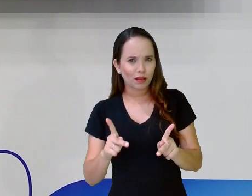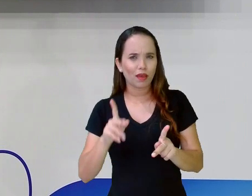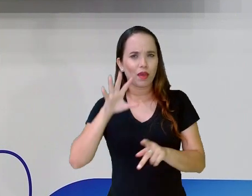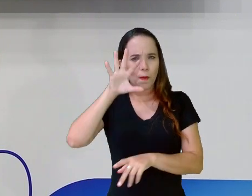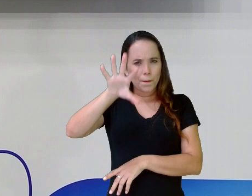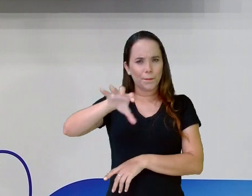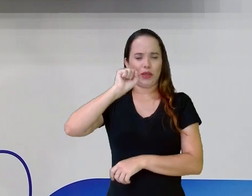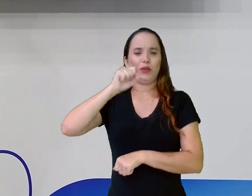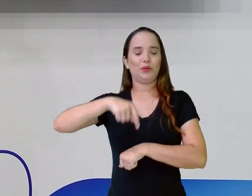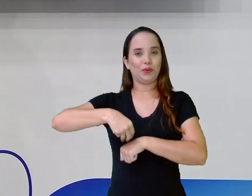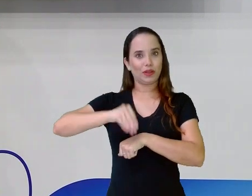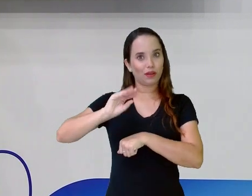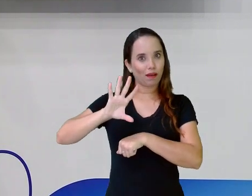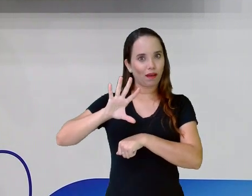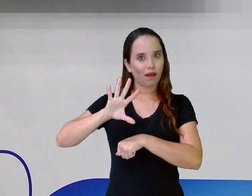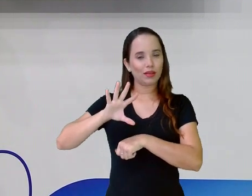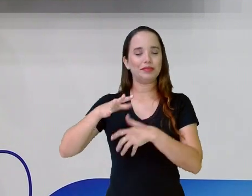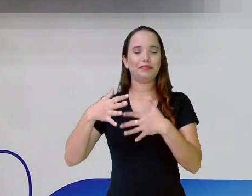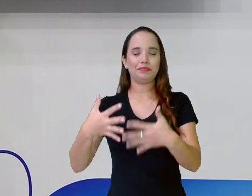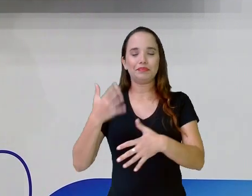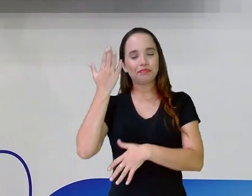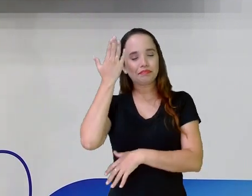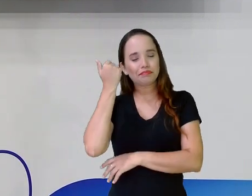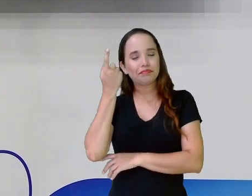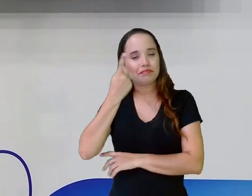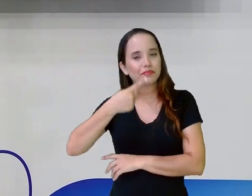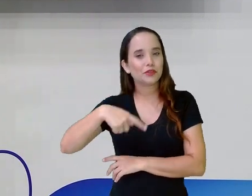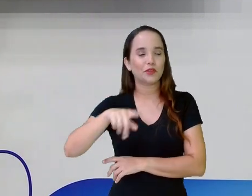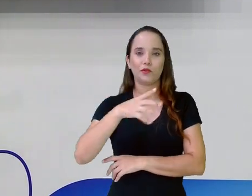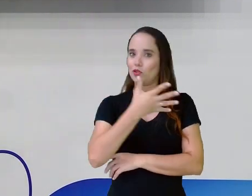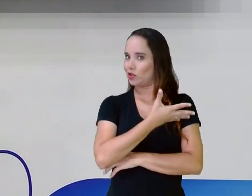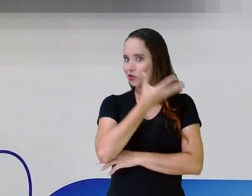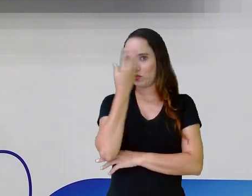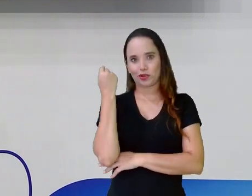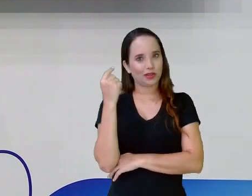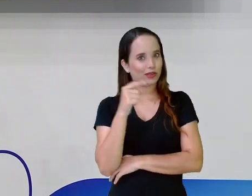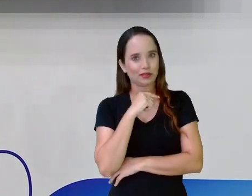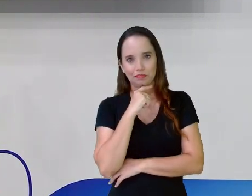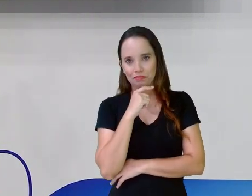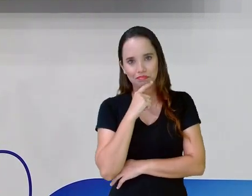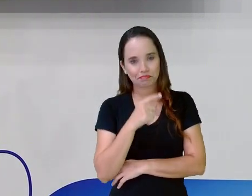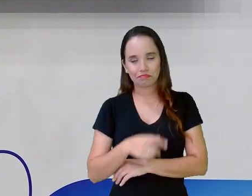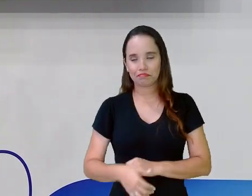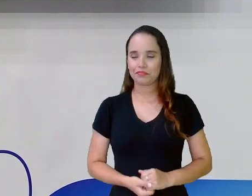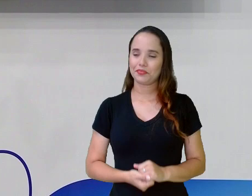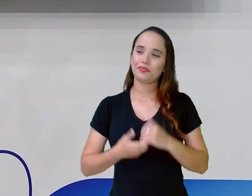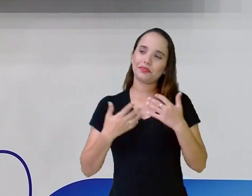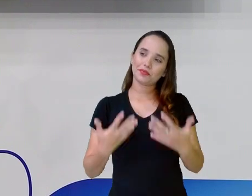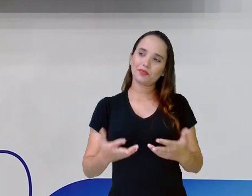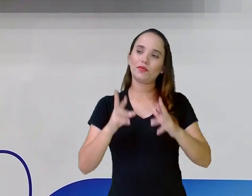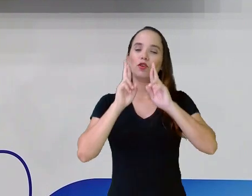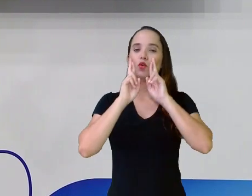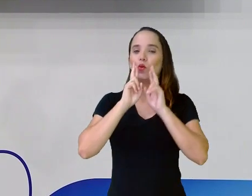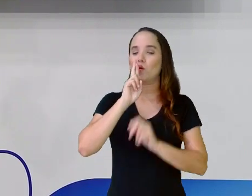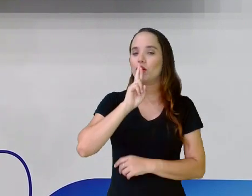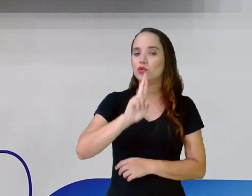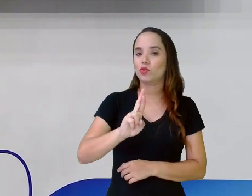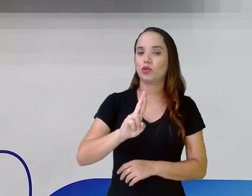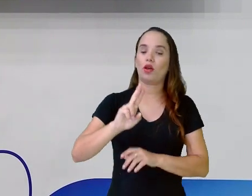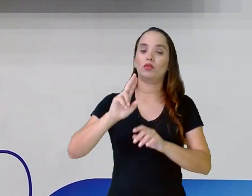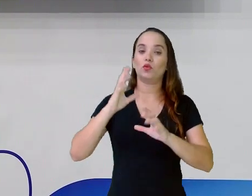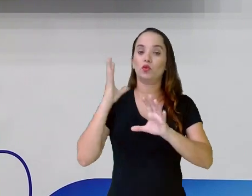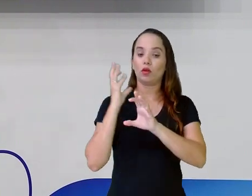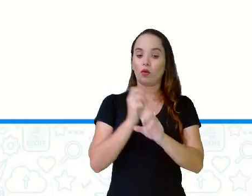dica? Eu tenho certeza que você não vai esquecer. Então, o resultado da subtração é conhecido